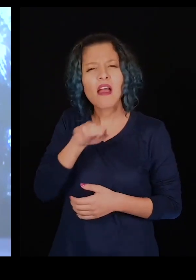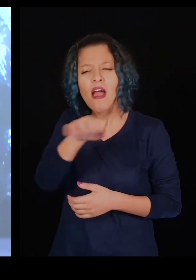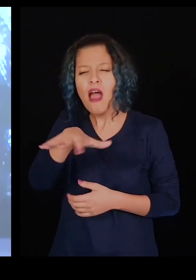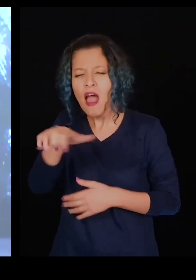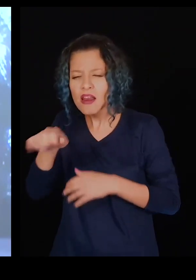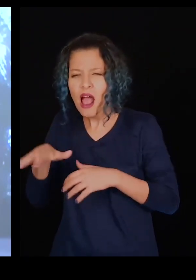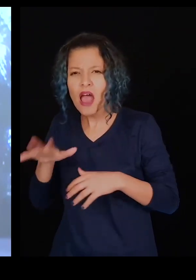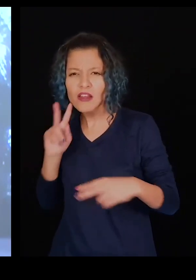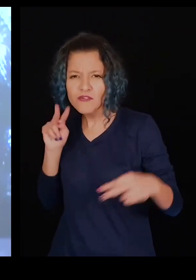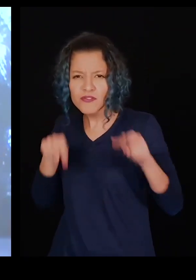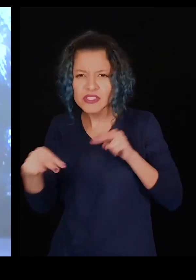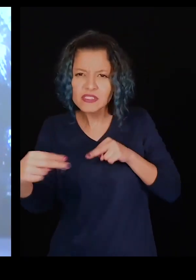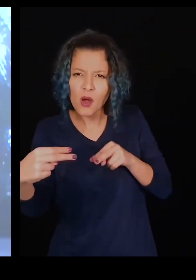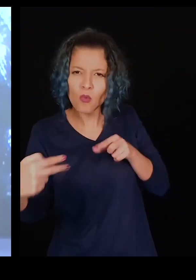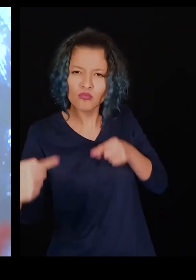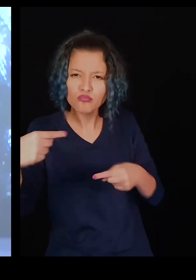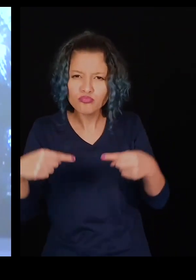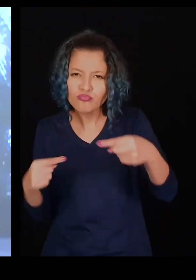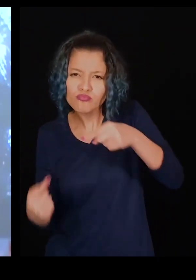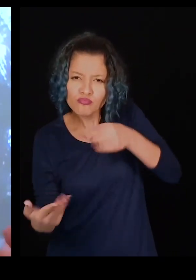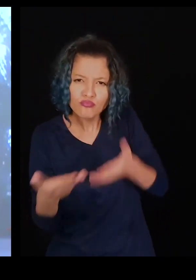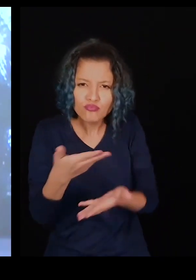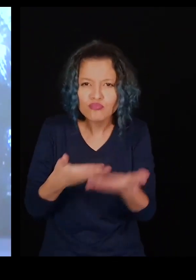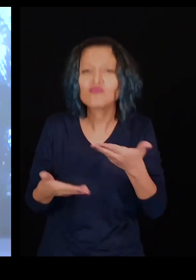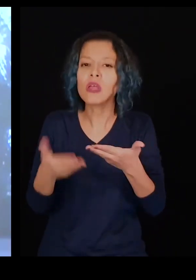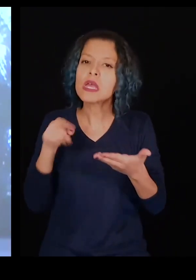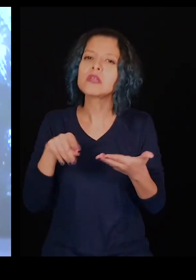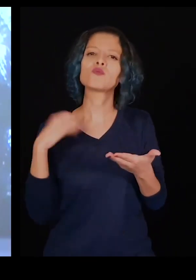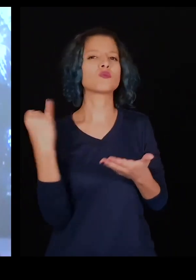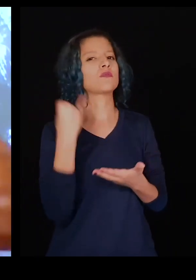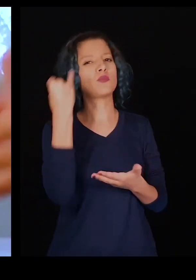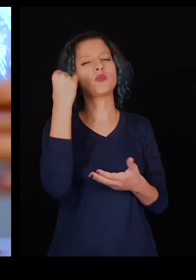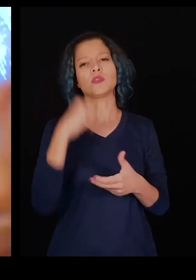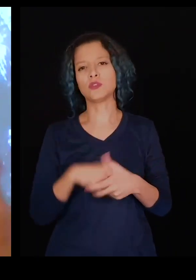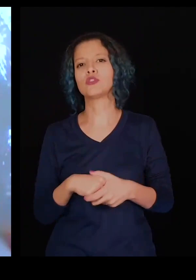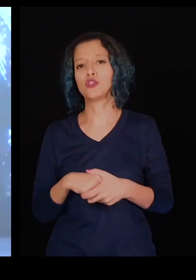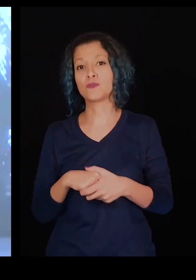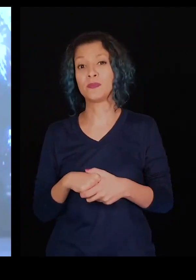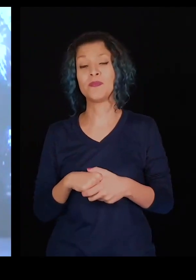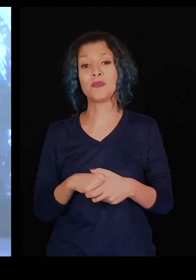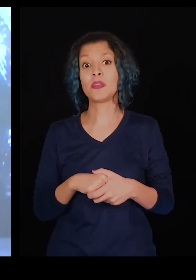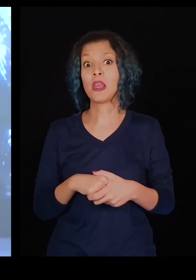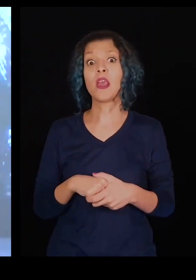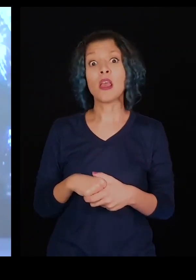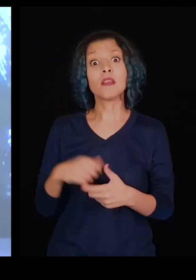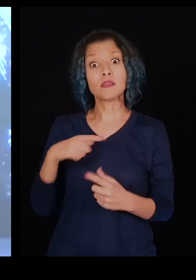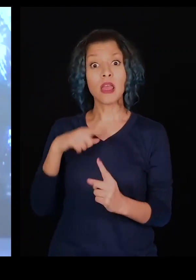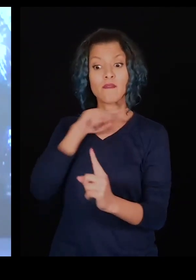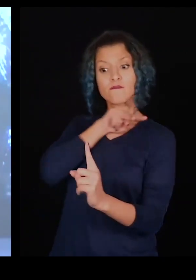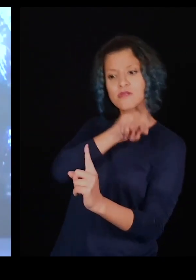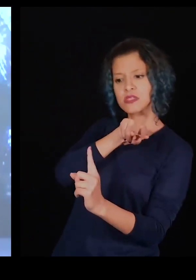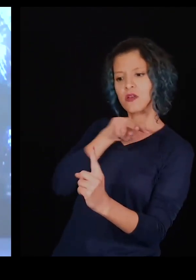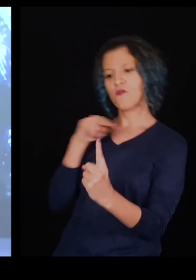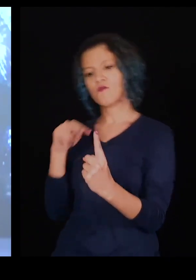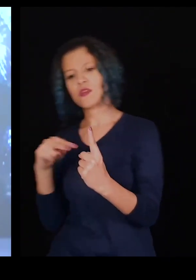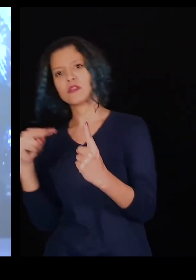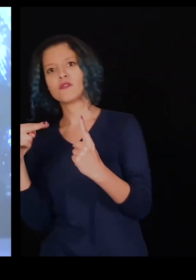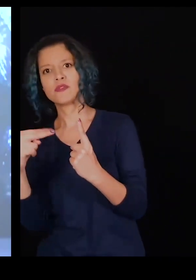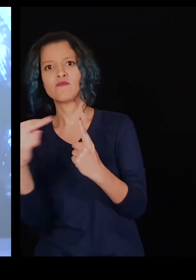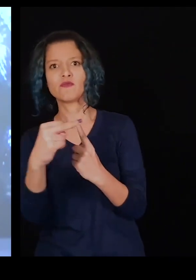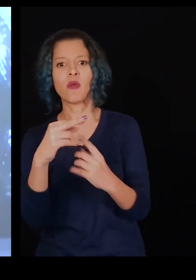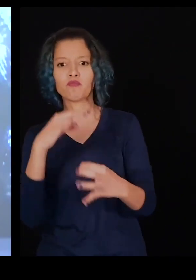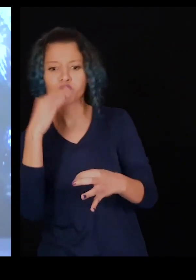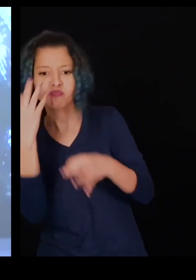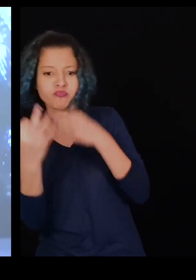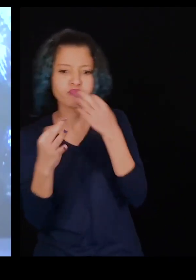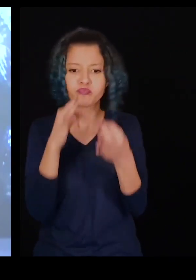porque isso nos faz ter uma visão sob diferentes perspectivas, entendeu? Acho que não é mais possível para